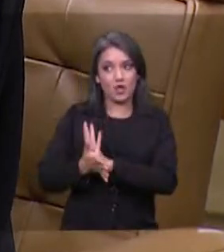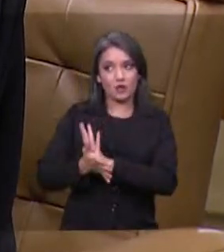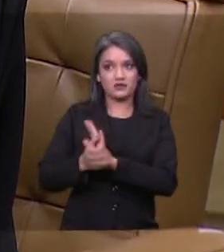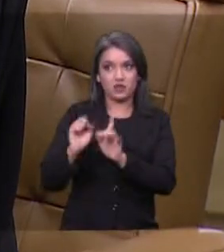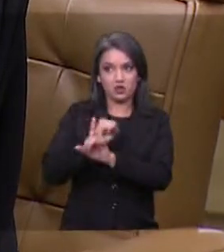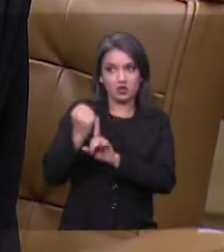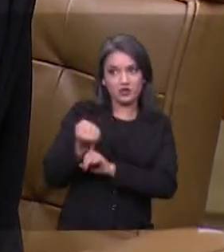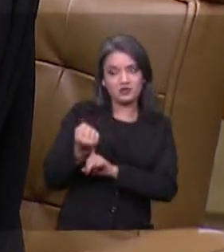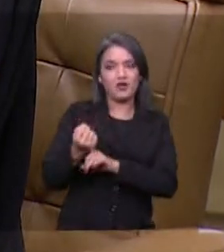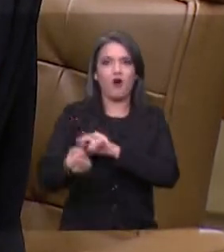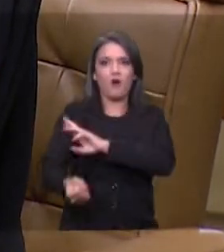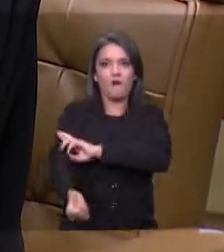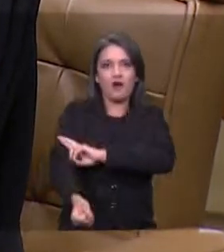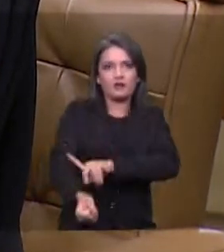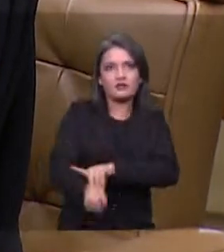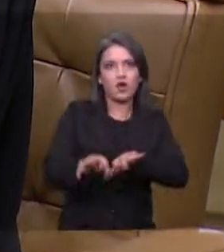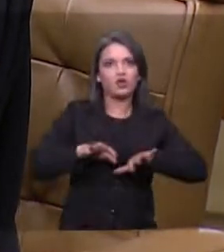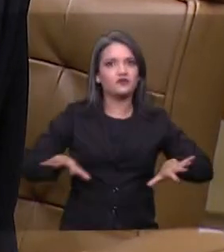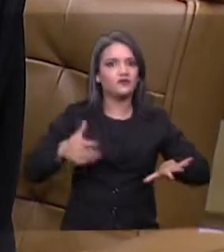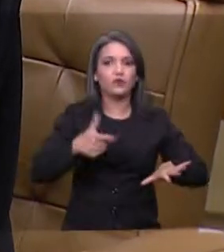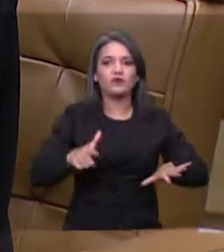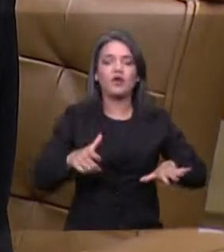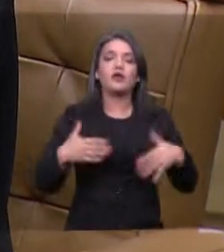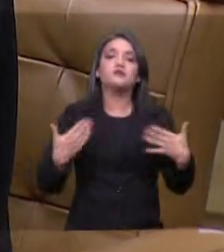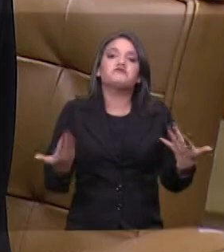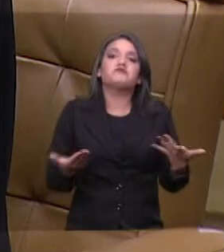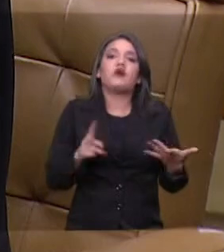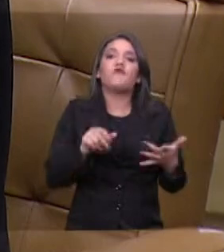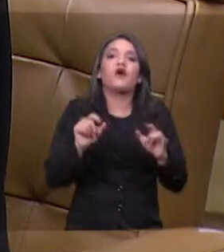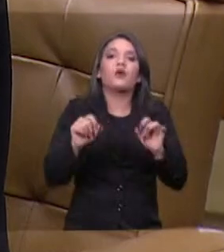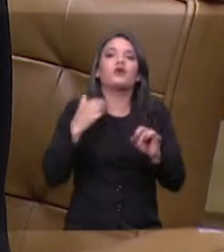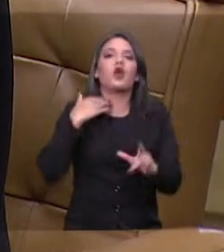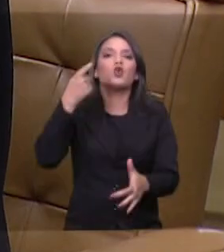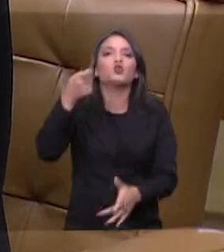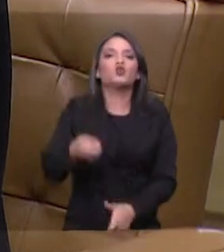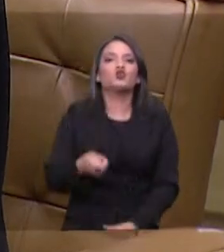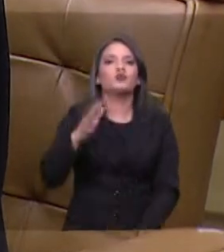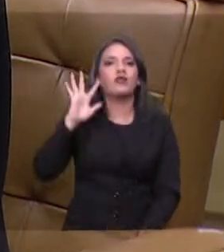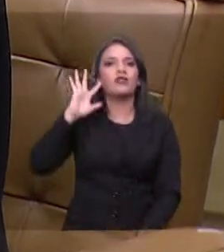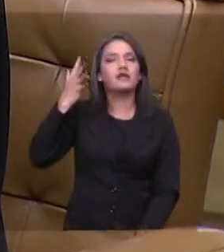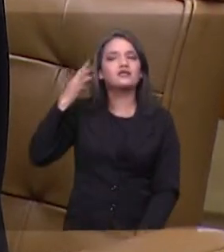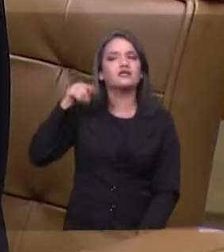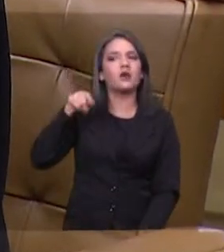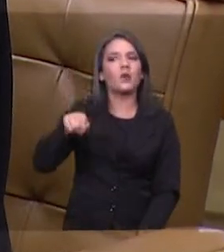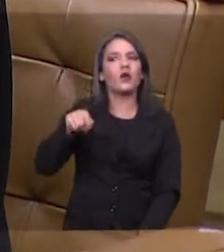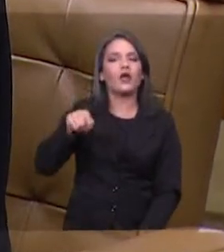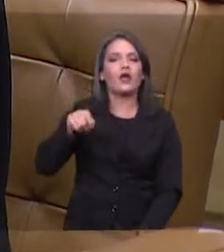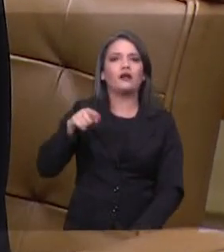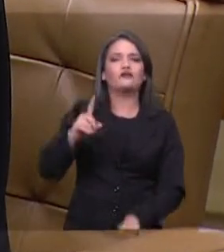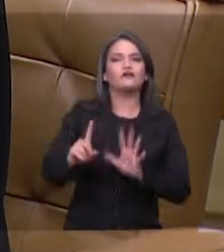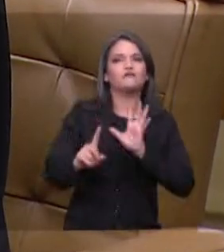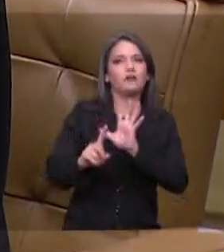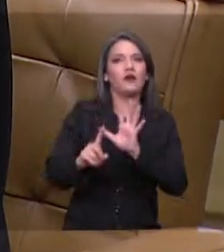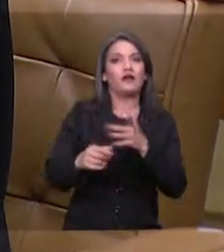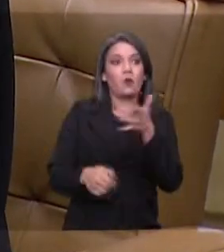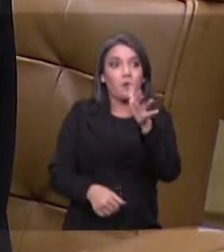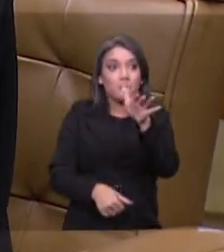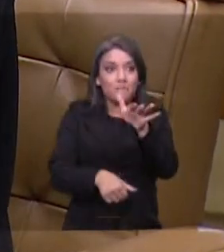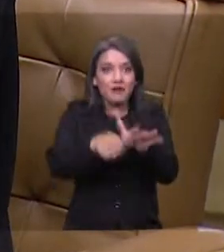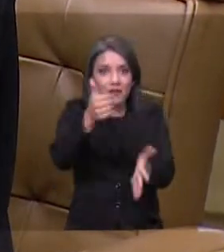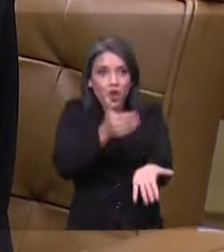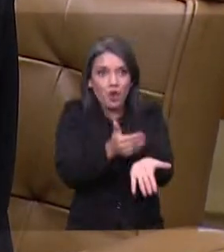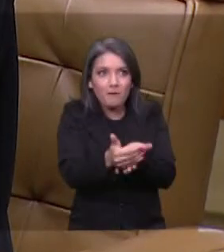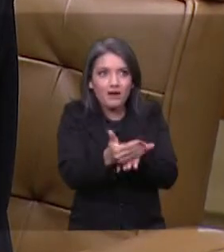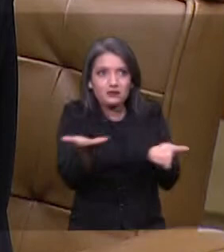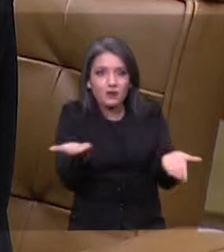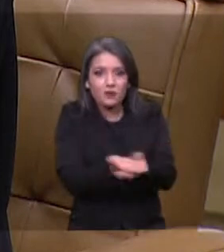raciais e, muitas vezes, acabam por contaminar o juiz que toma primeiro conhecimento do caso. seja